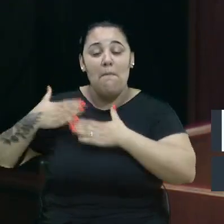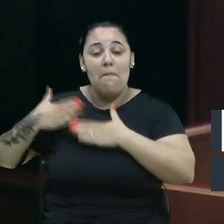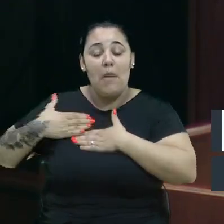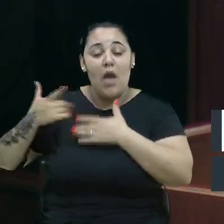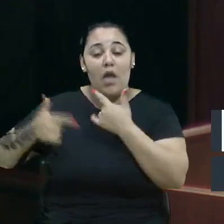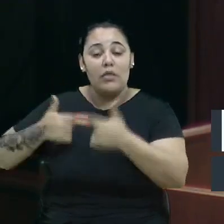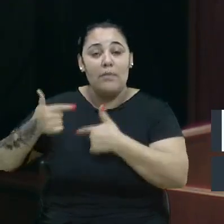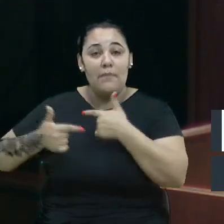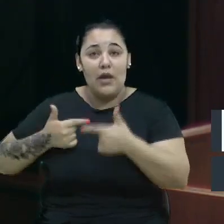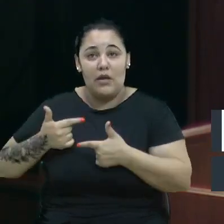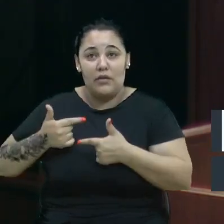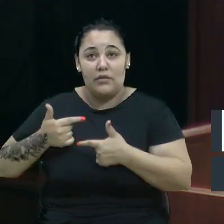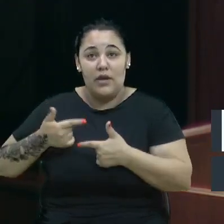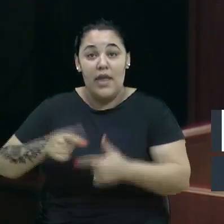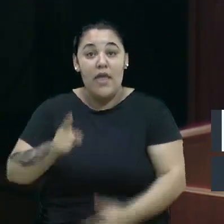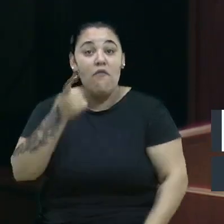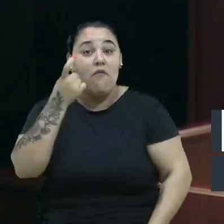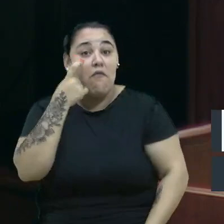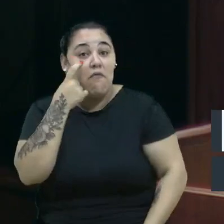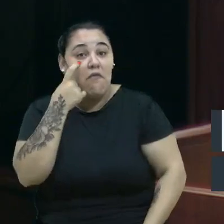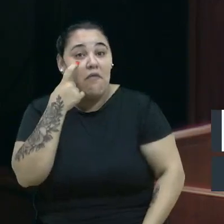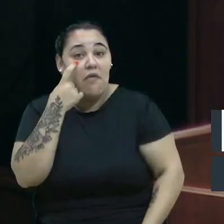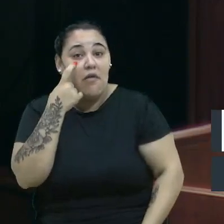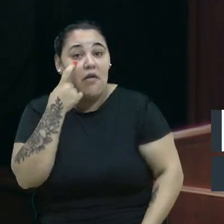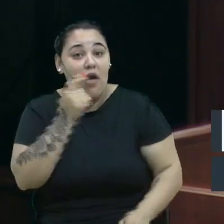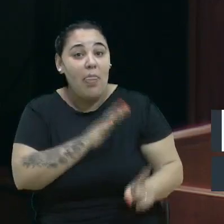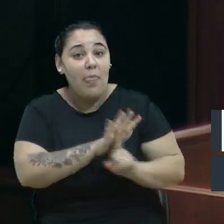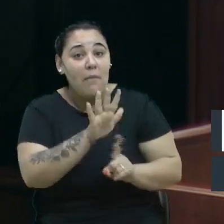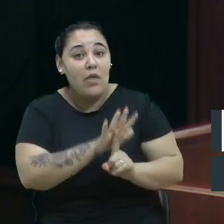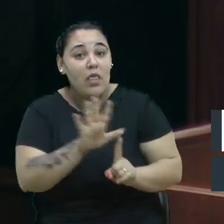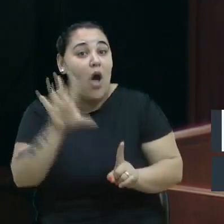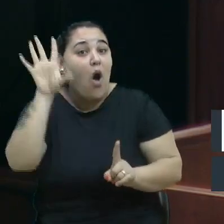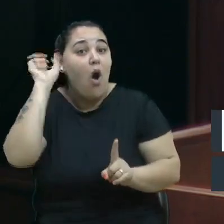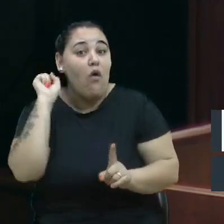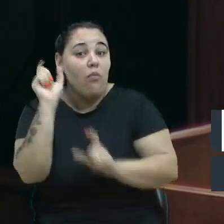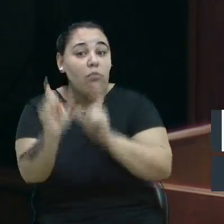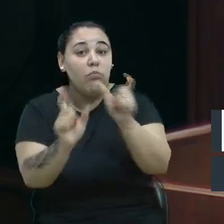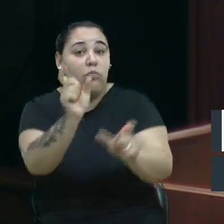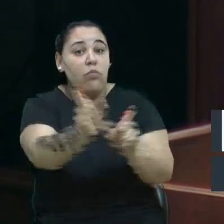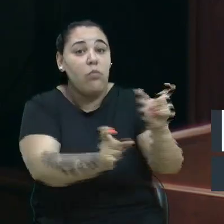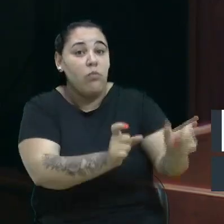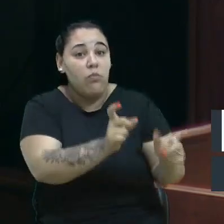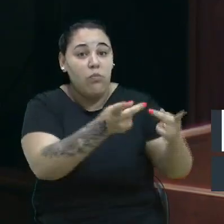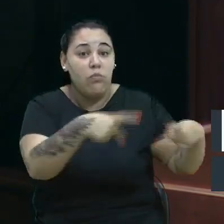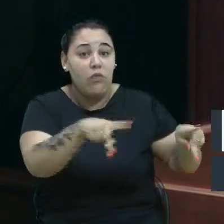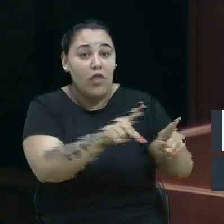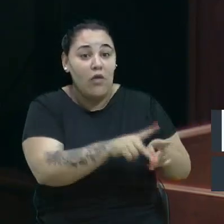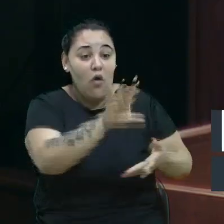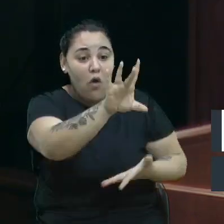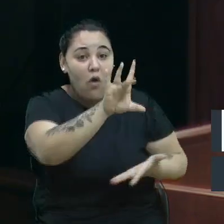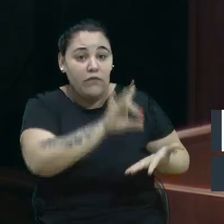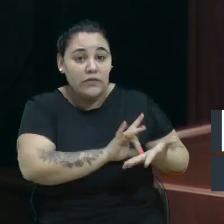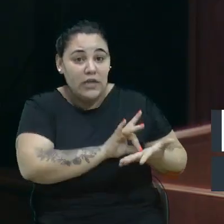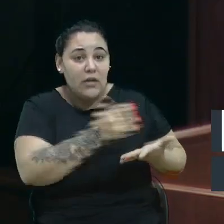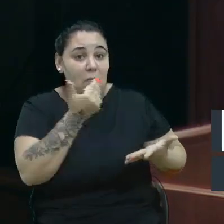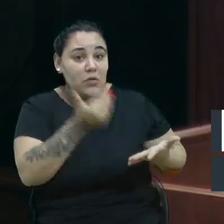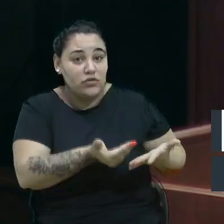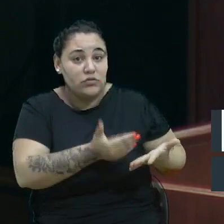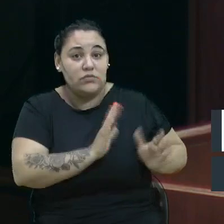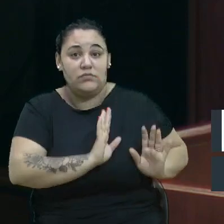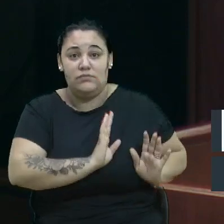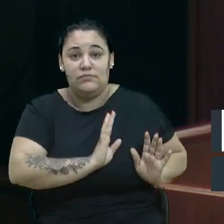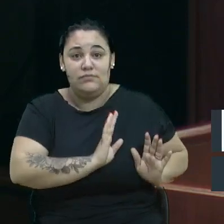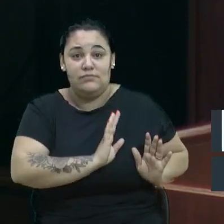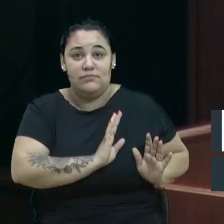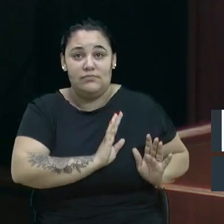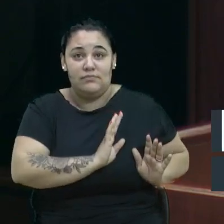ir, ver a demanda, ouvir os moradores e protocolar a indicação. Essa